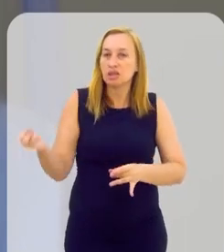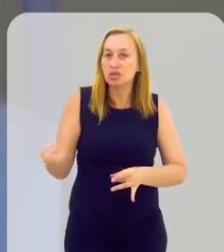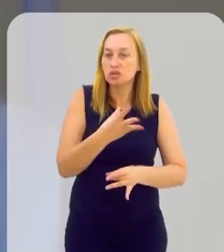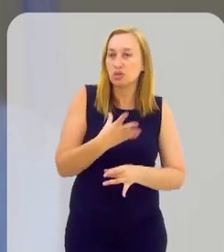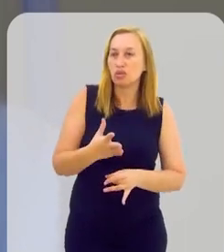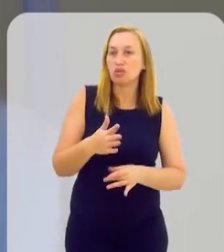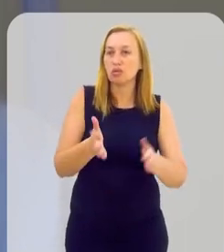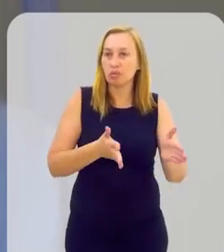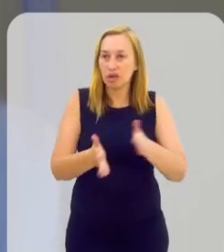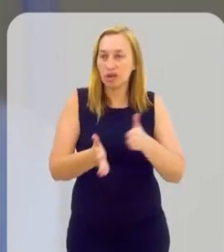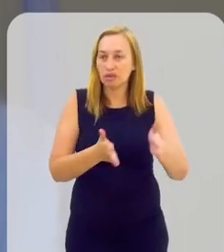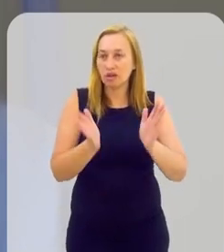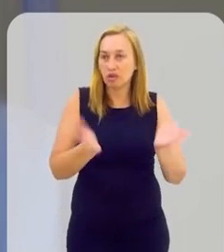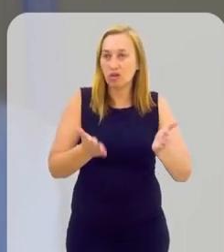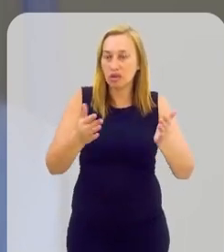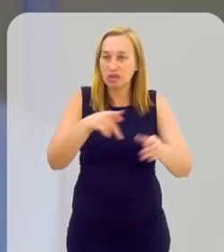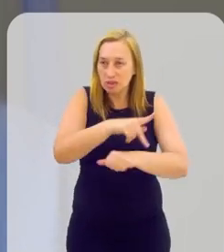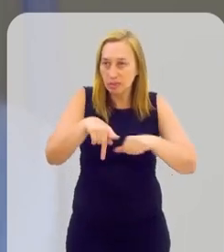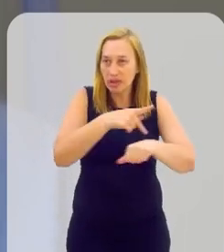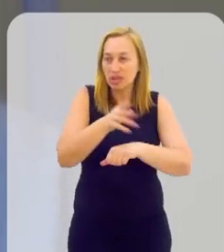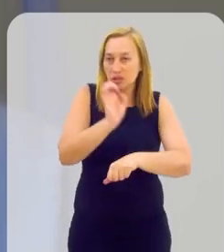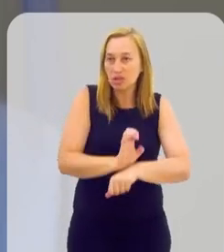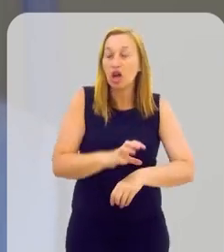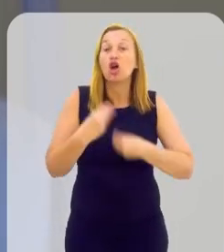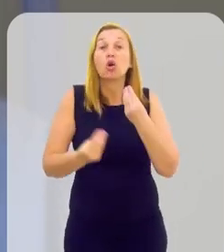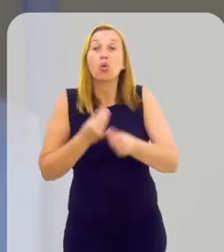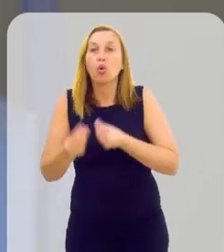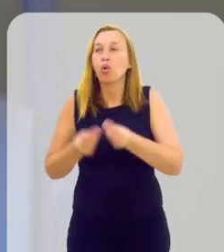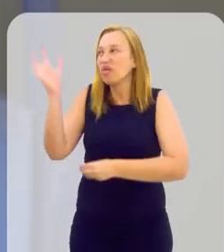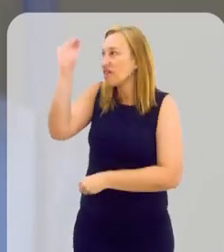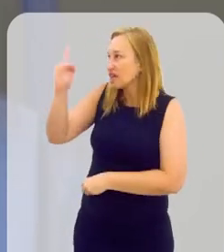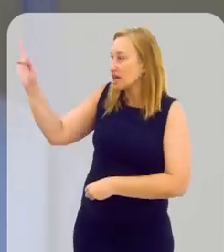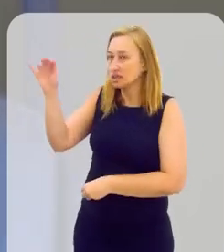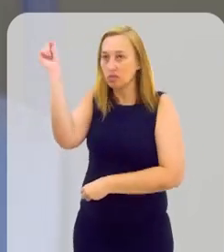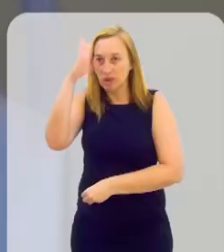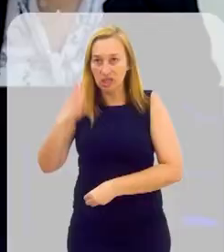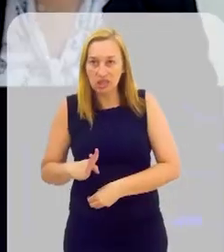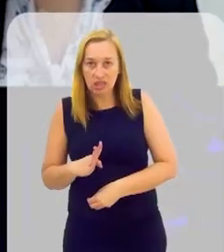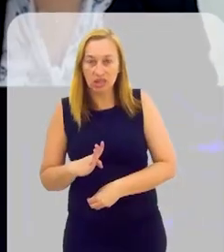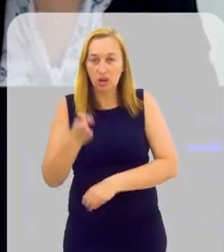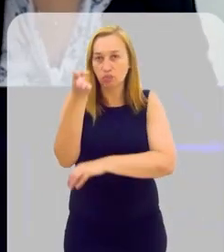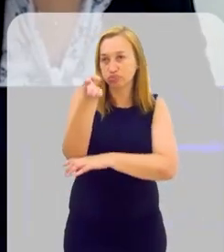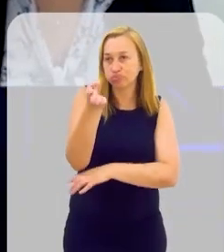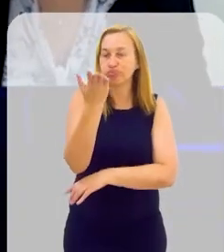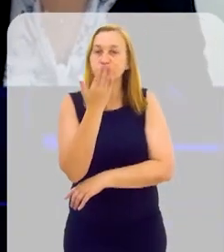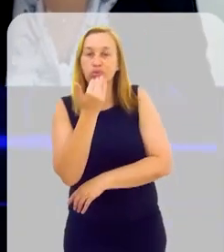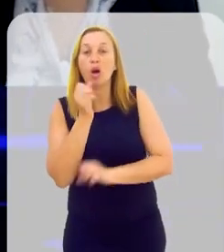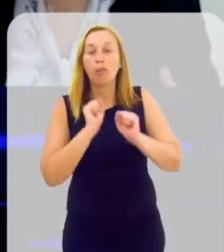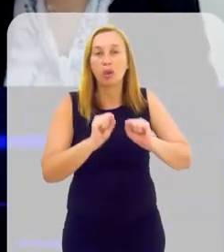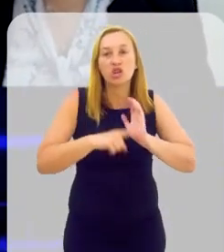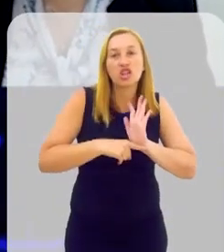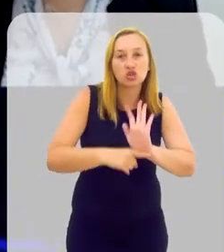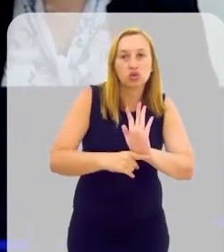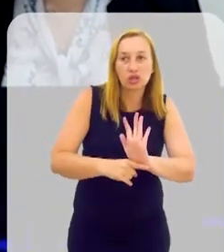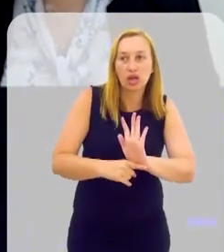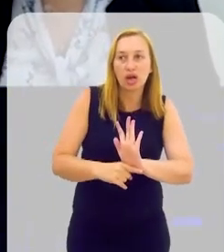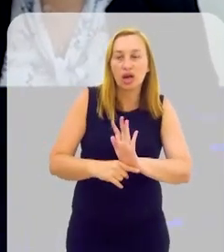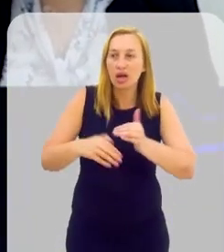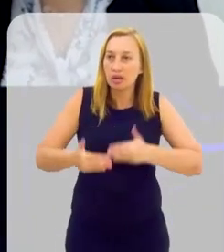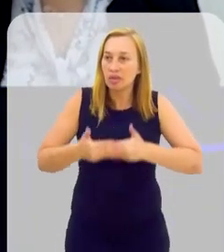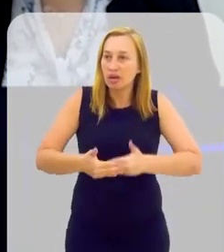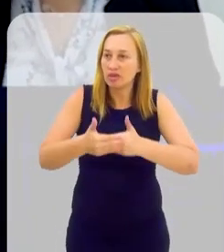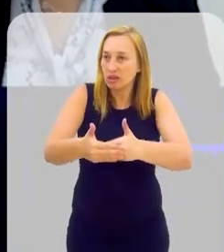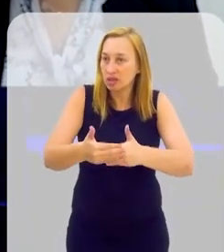acessibilidade é fundamental que seja colocada nesse novo patamar desse país e desse Estado. E como a Federação Brasileira de